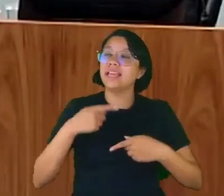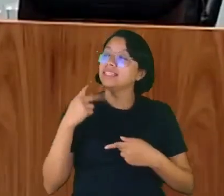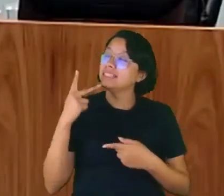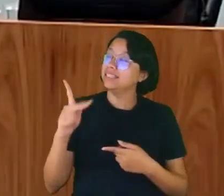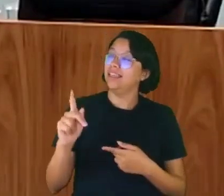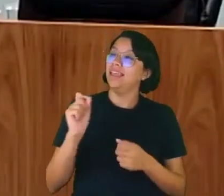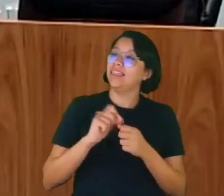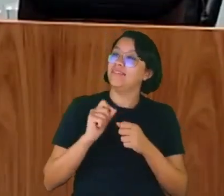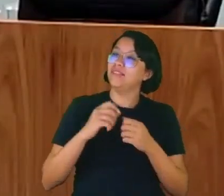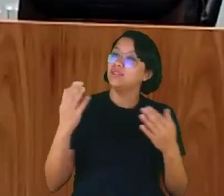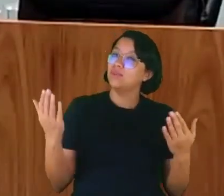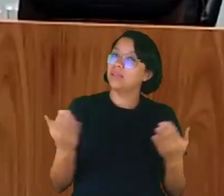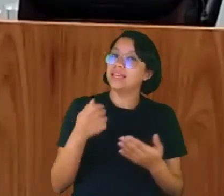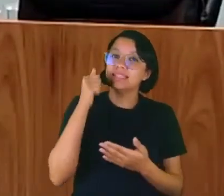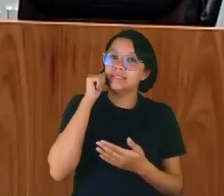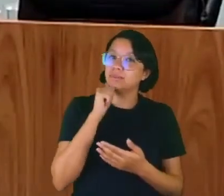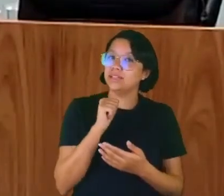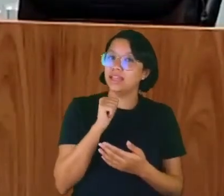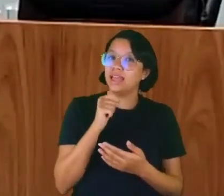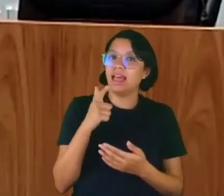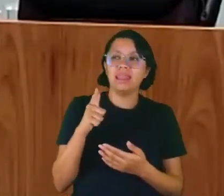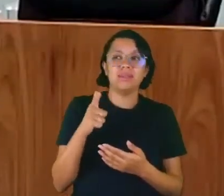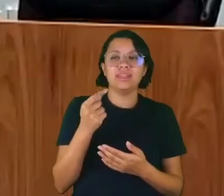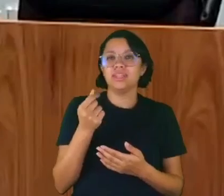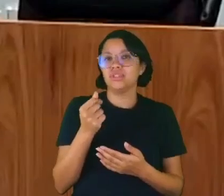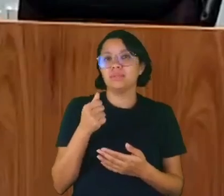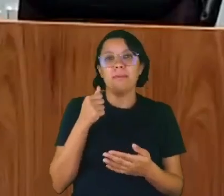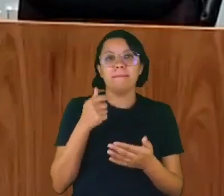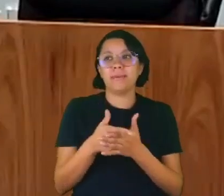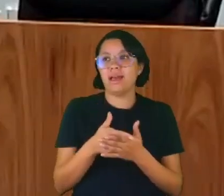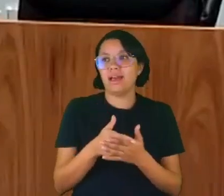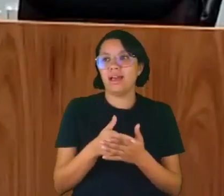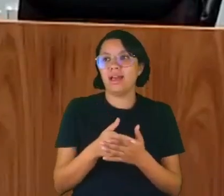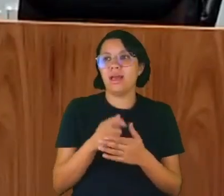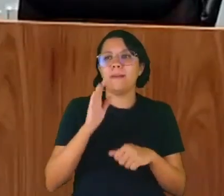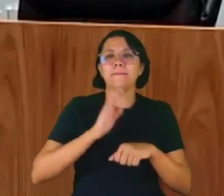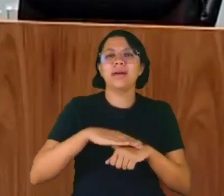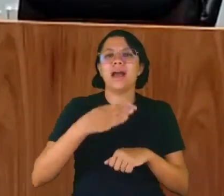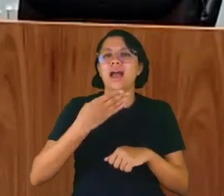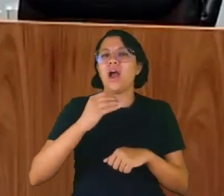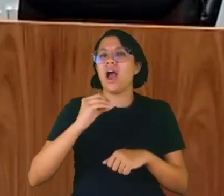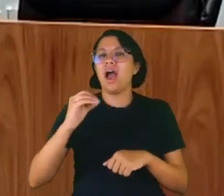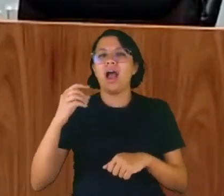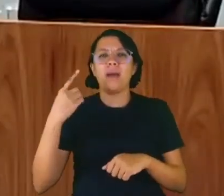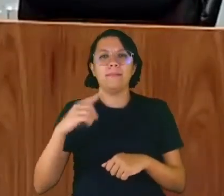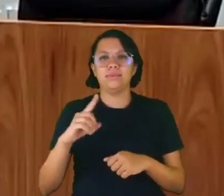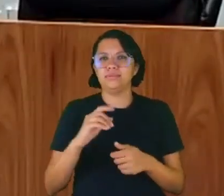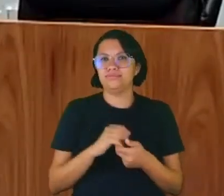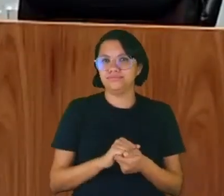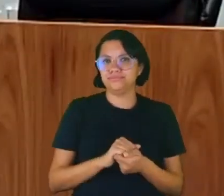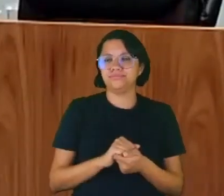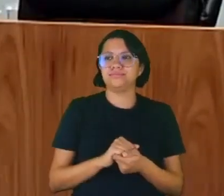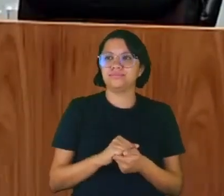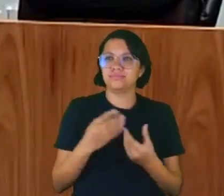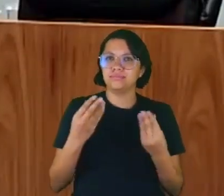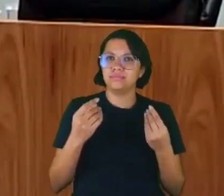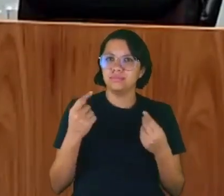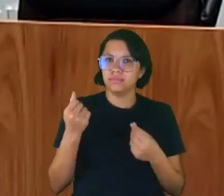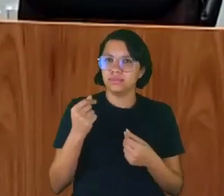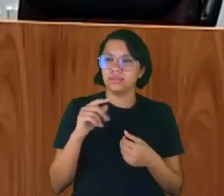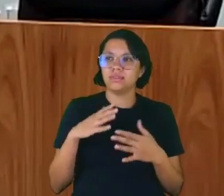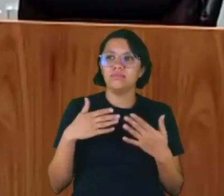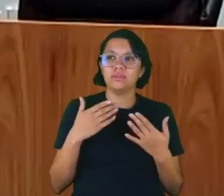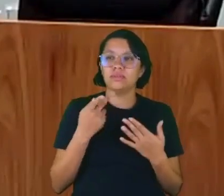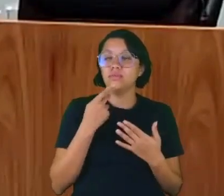com que essa moça não ia ter dinheiro para pagar esses 400. Era mais de 400 mil, uma fortuna. E então, ao